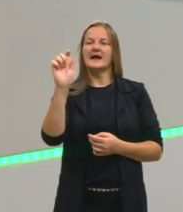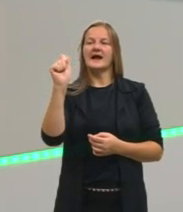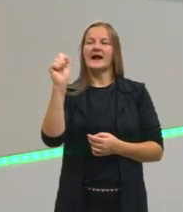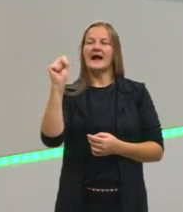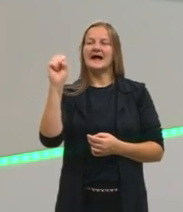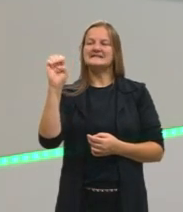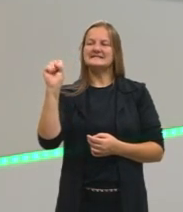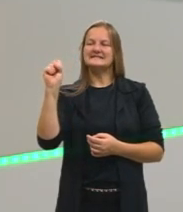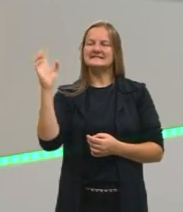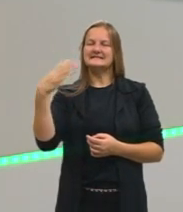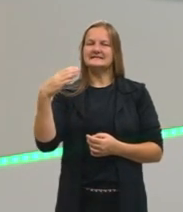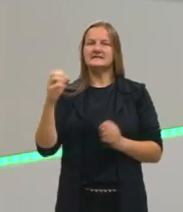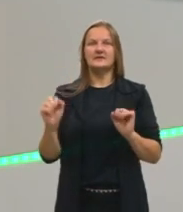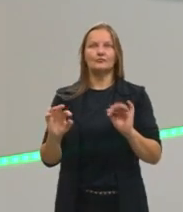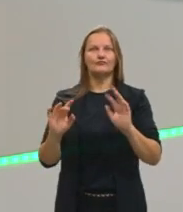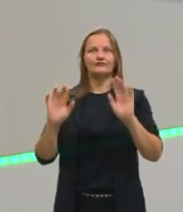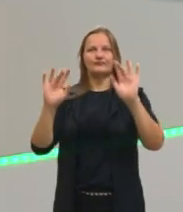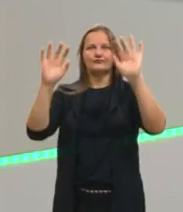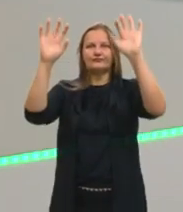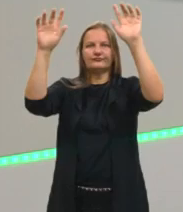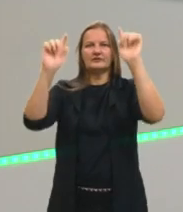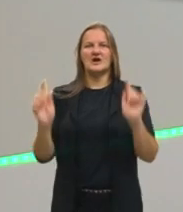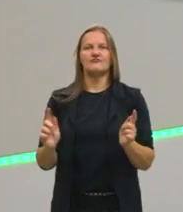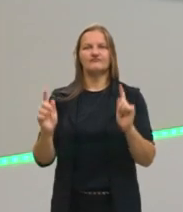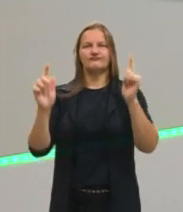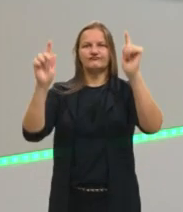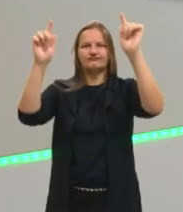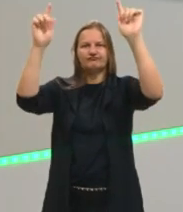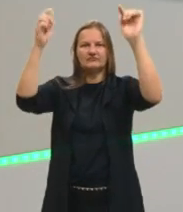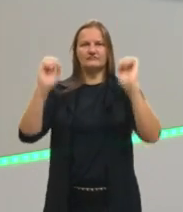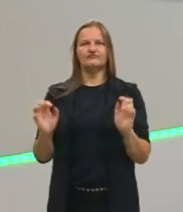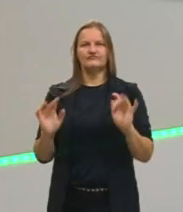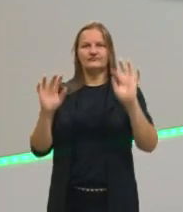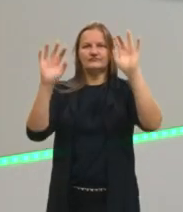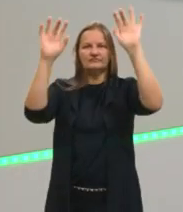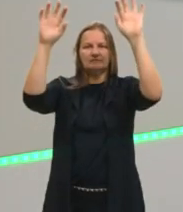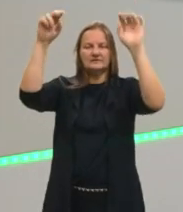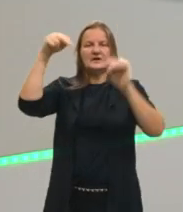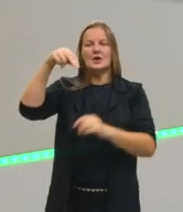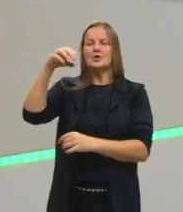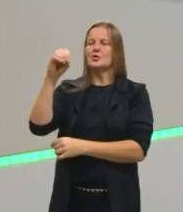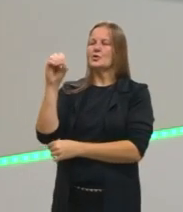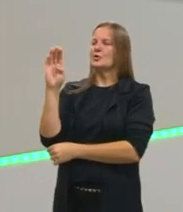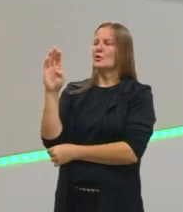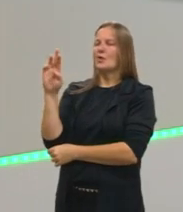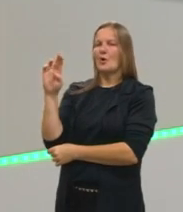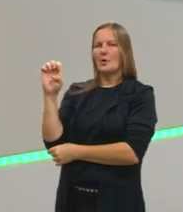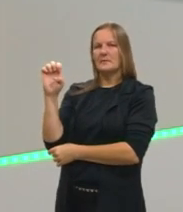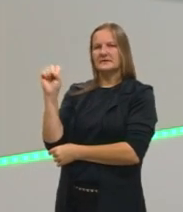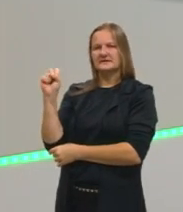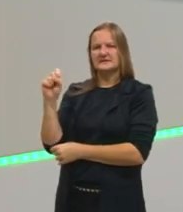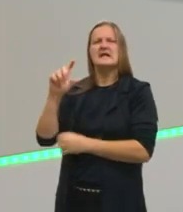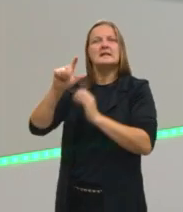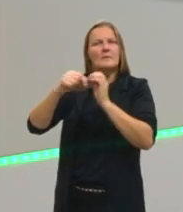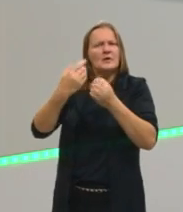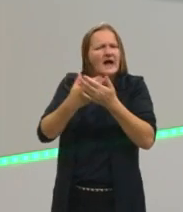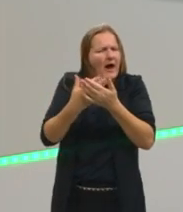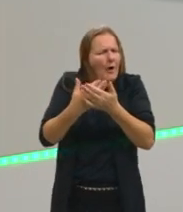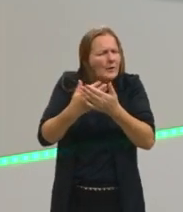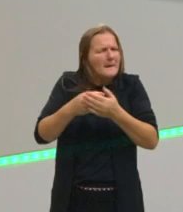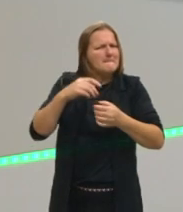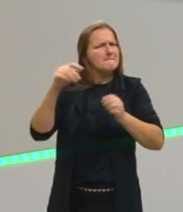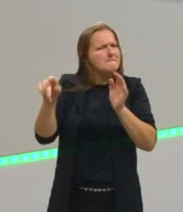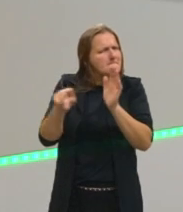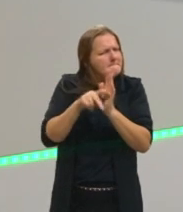gases nobres que que eles são nobres porque se nós lembrarmos aí a gente vai entender melhor depois na aula de ligações químicas da